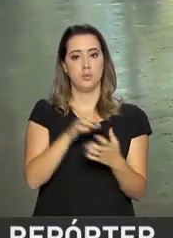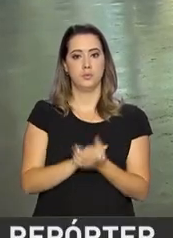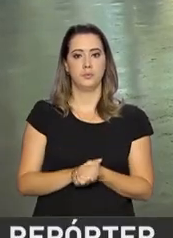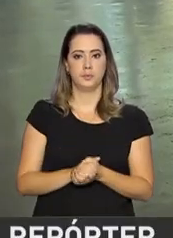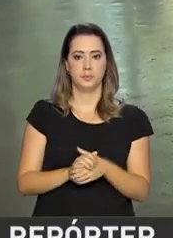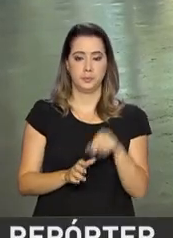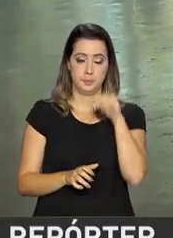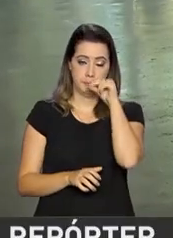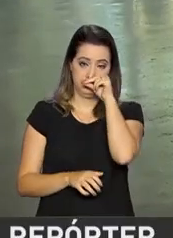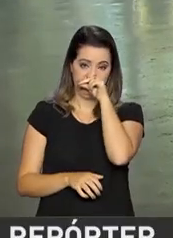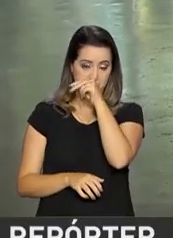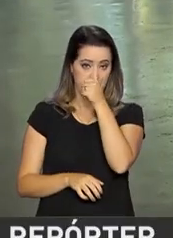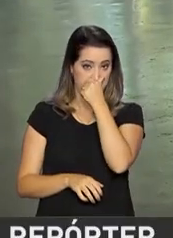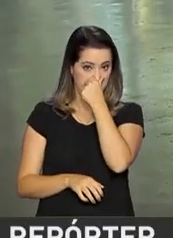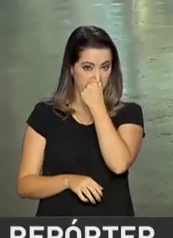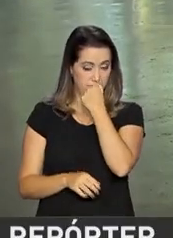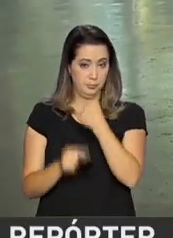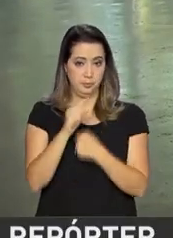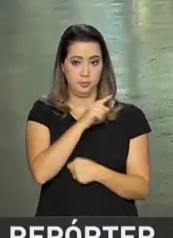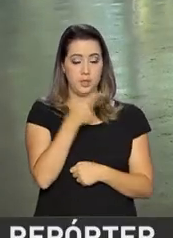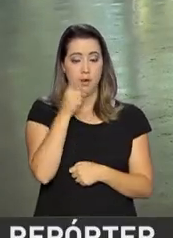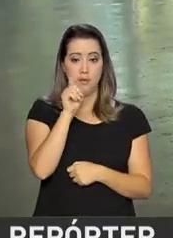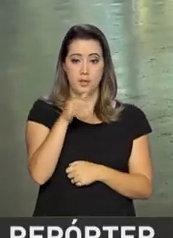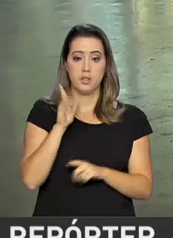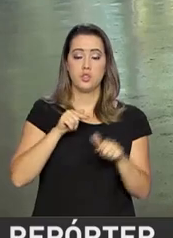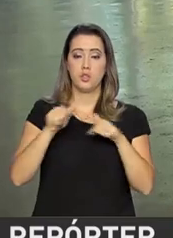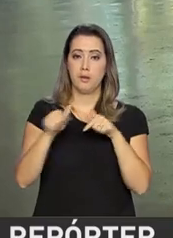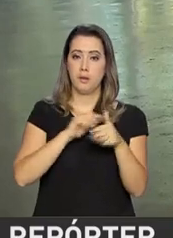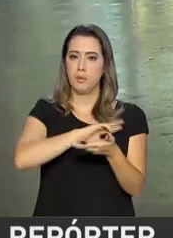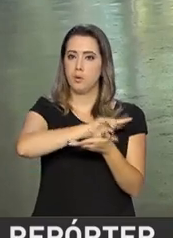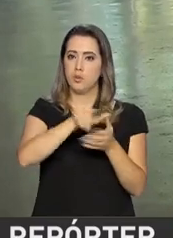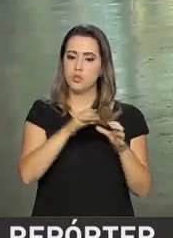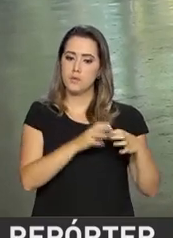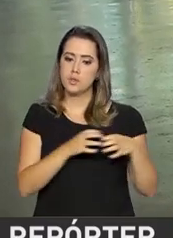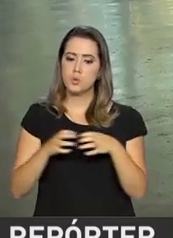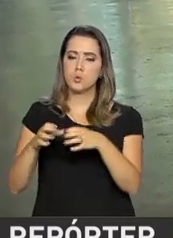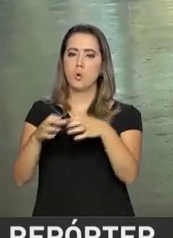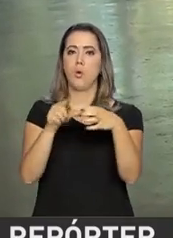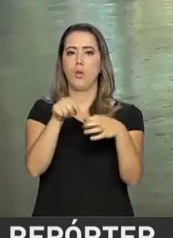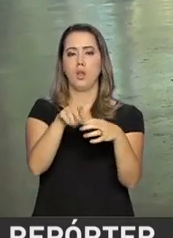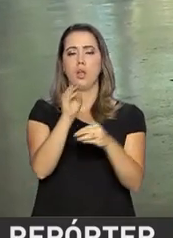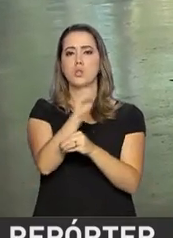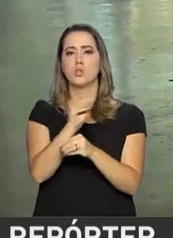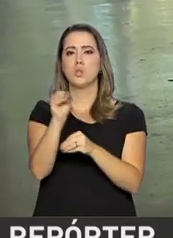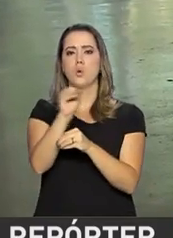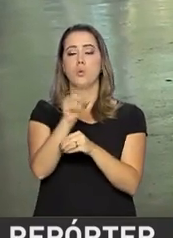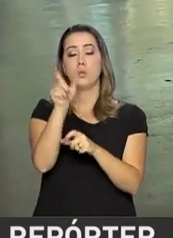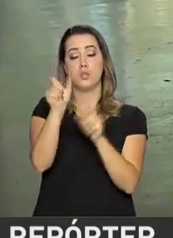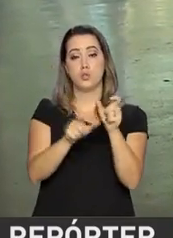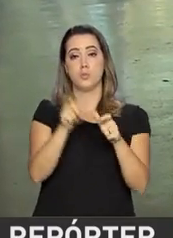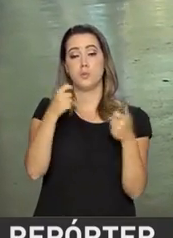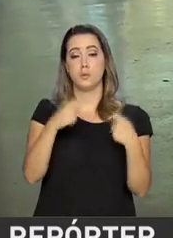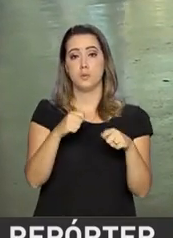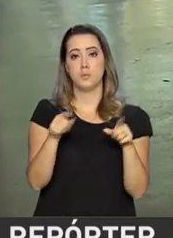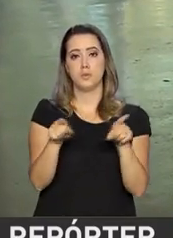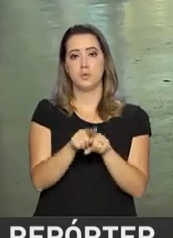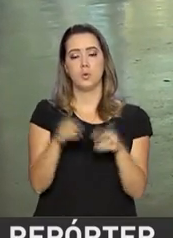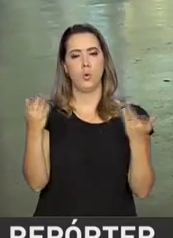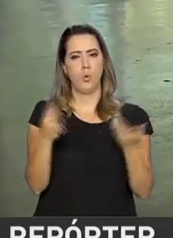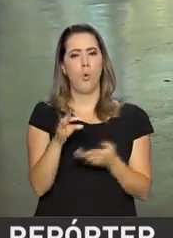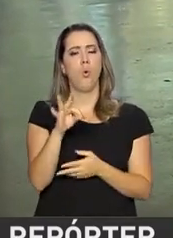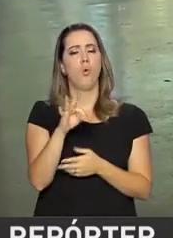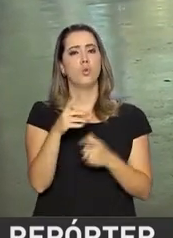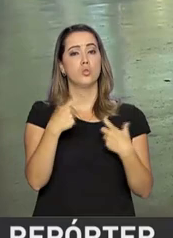terapeuta, já trabalhei em várias comunidades, em clínicas de contenção. Hoje eu faço parte de uma ONG que se chama Tulipas do